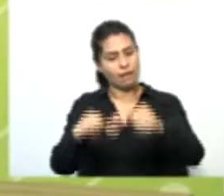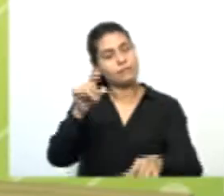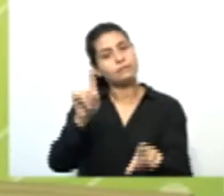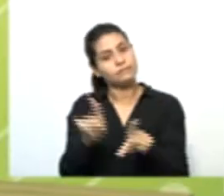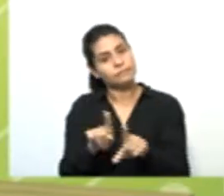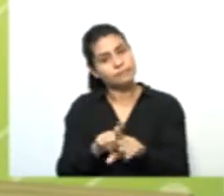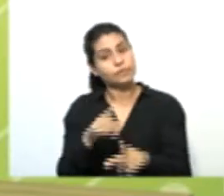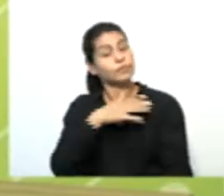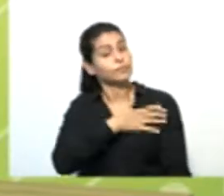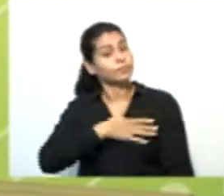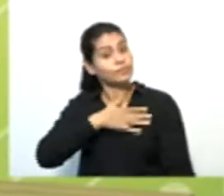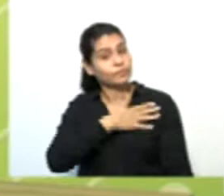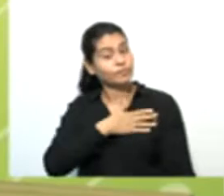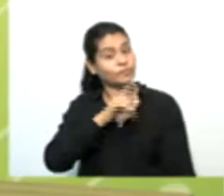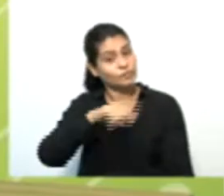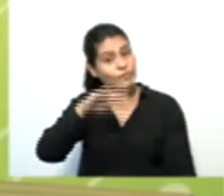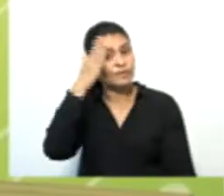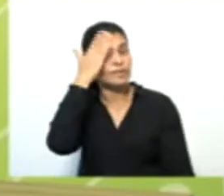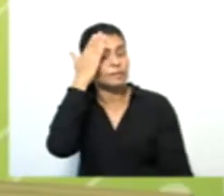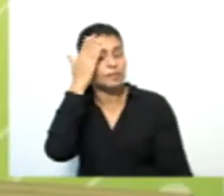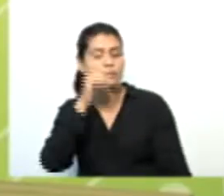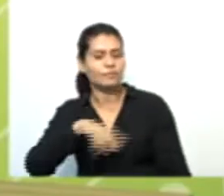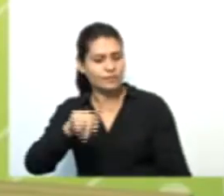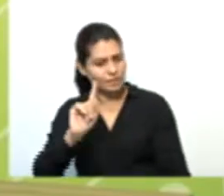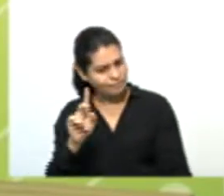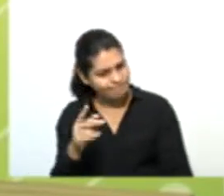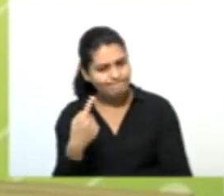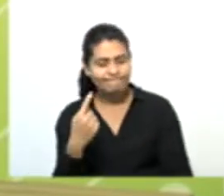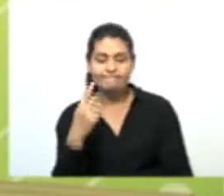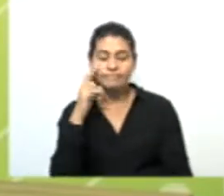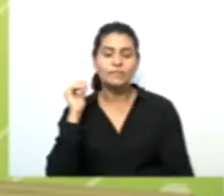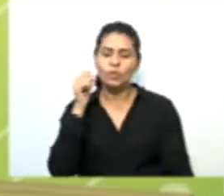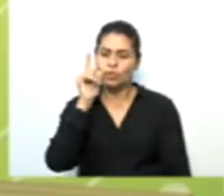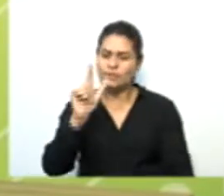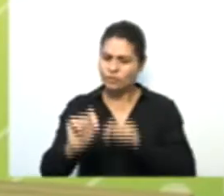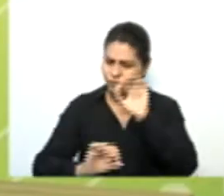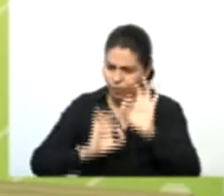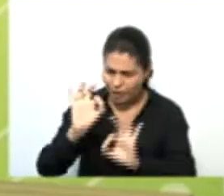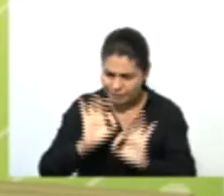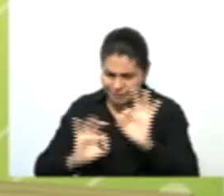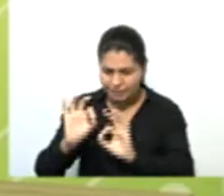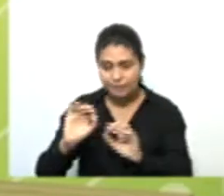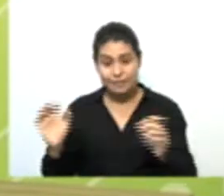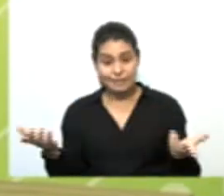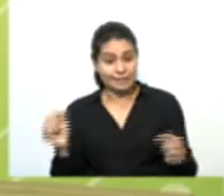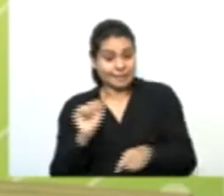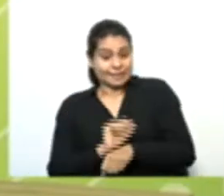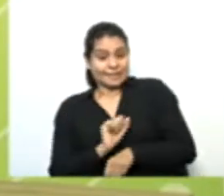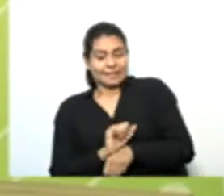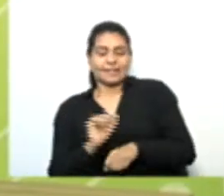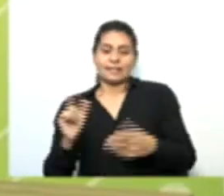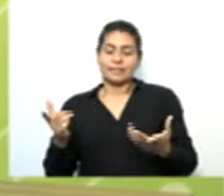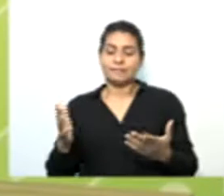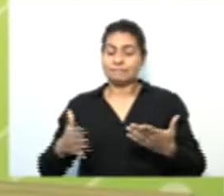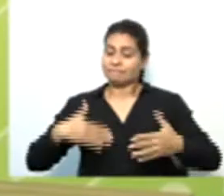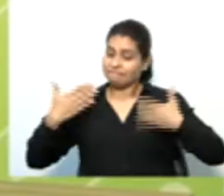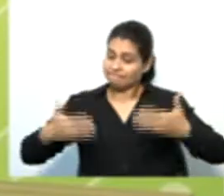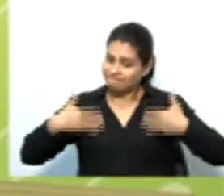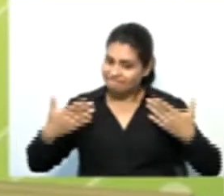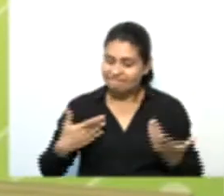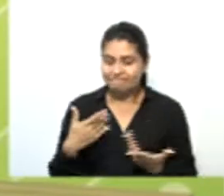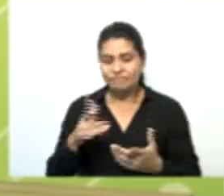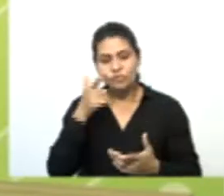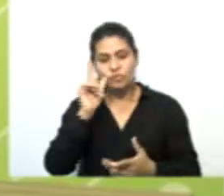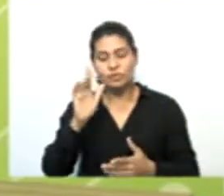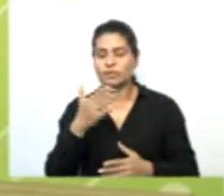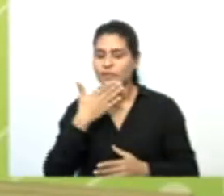nós gostamos muito de saber que vocês estão aí, estão produzindo, estão na expectativa de ter cada dia mais